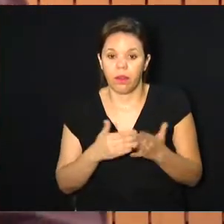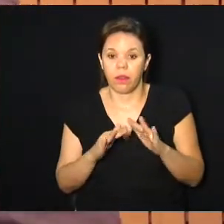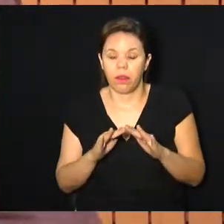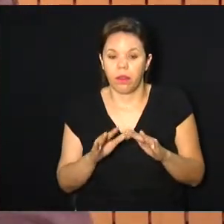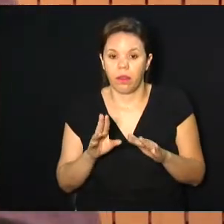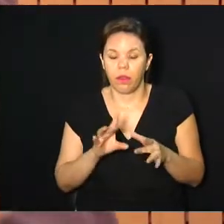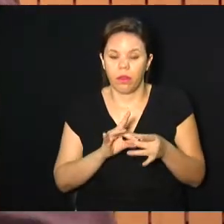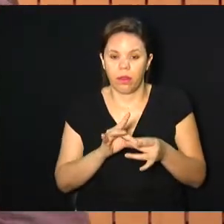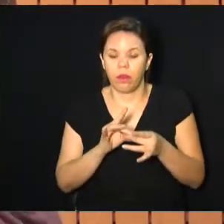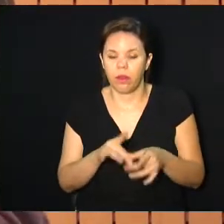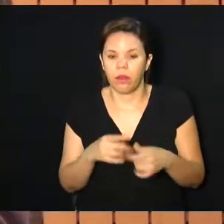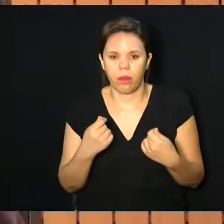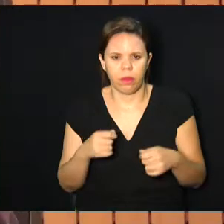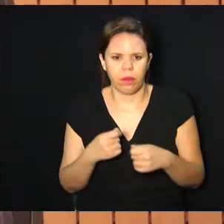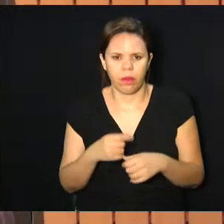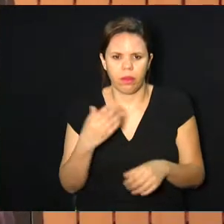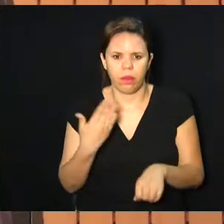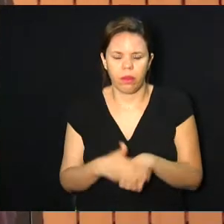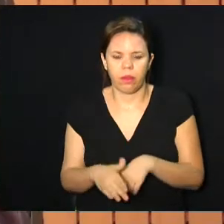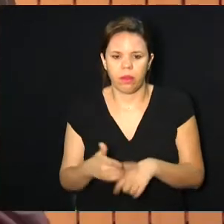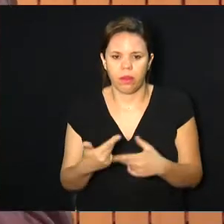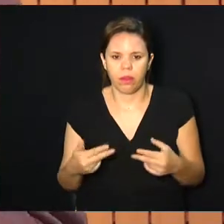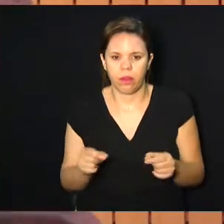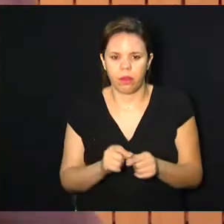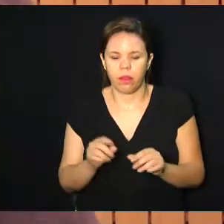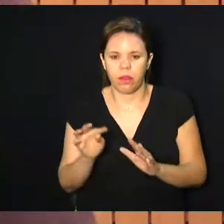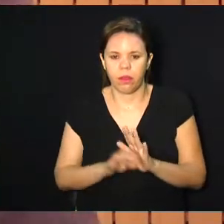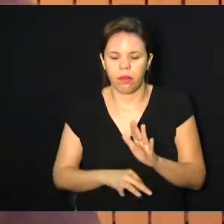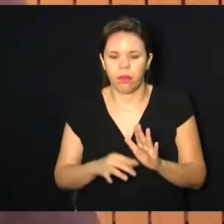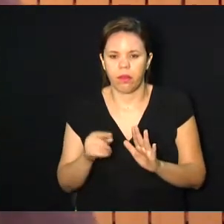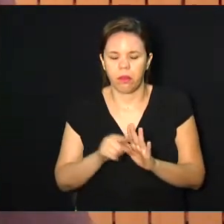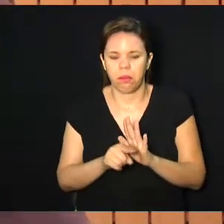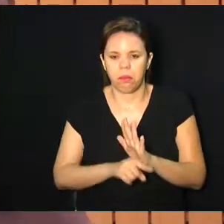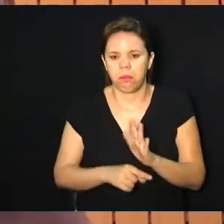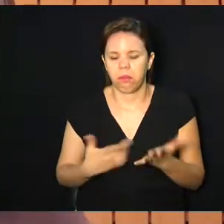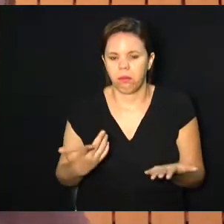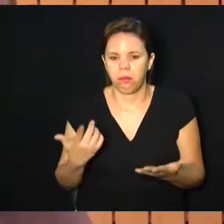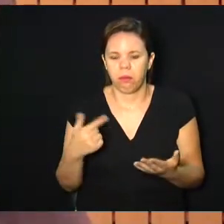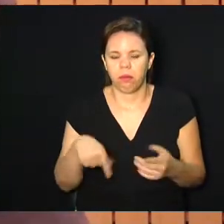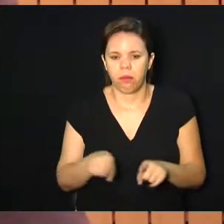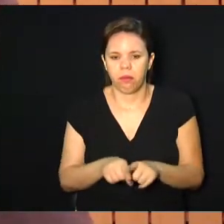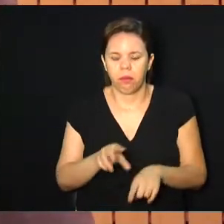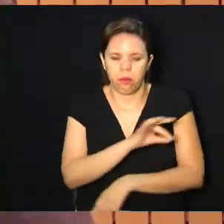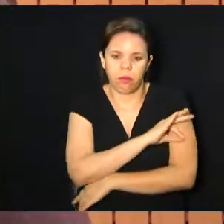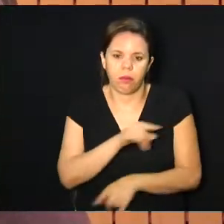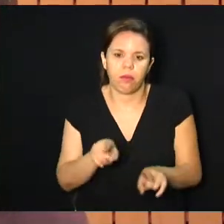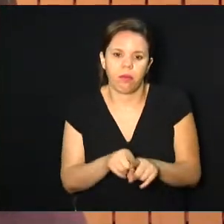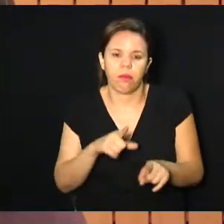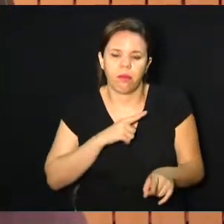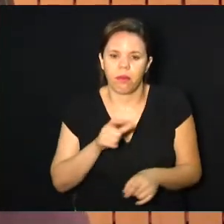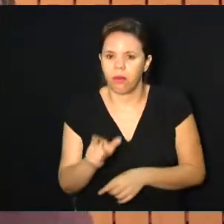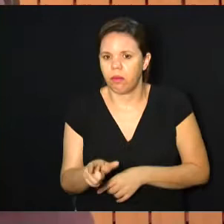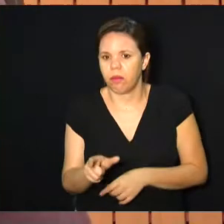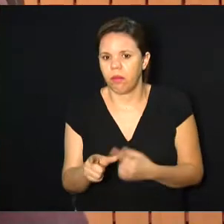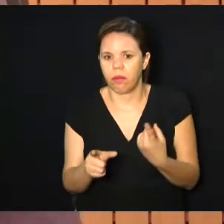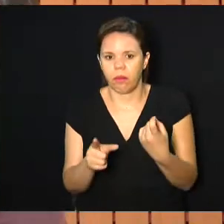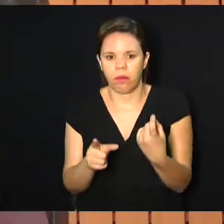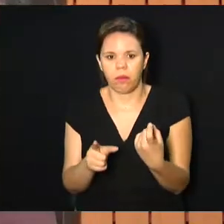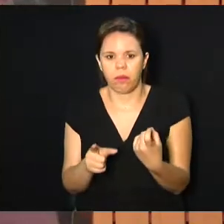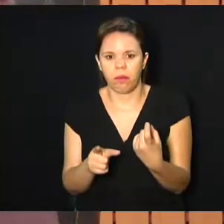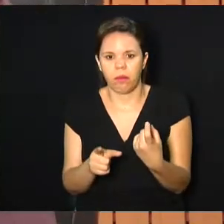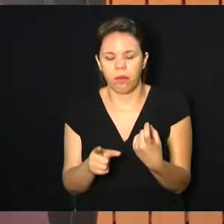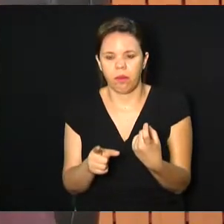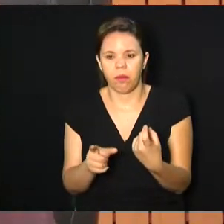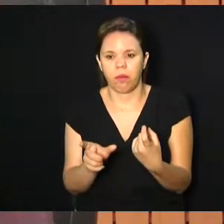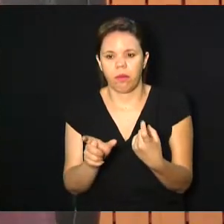ramificador, para não precisar, né, aplicar dezenas de questionários. Mas outro ponto que a prefeitura agora que tem também é o bilhete único, né? Que